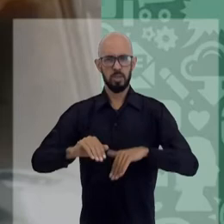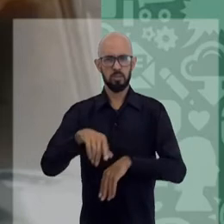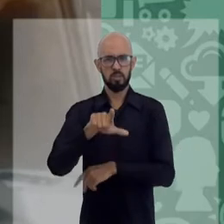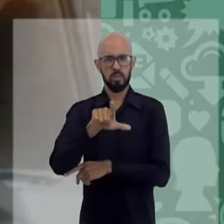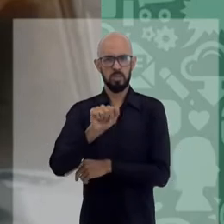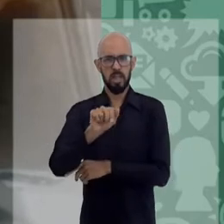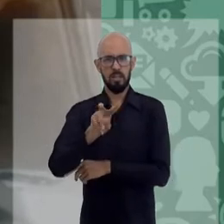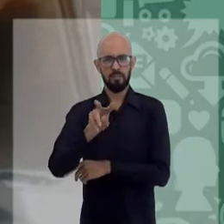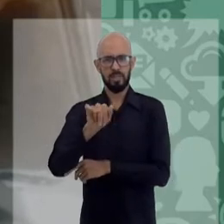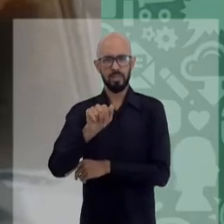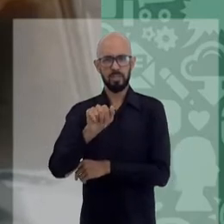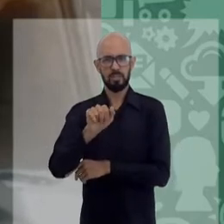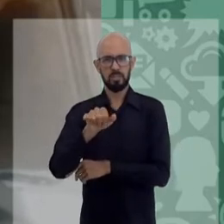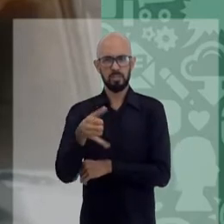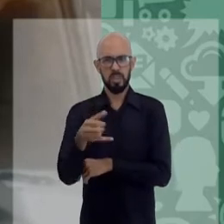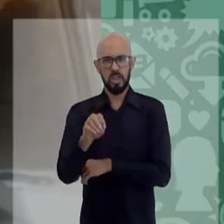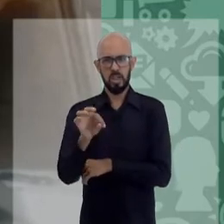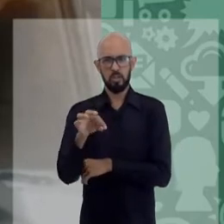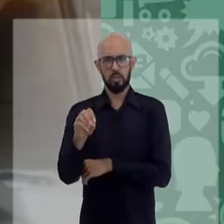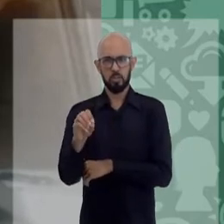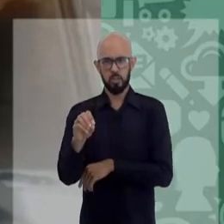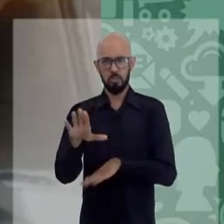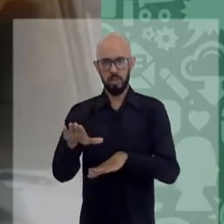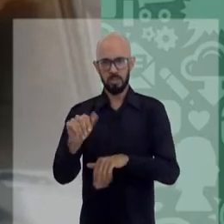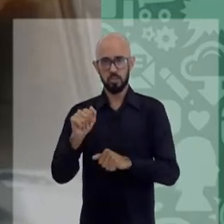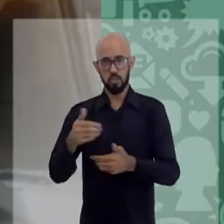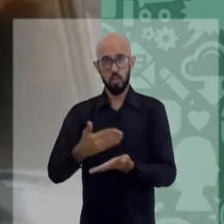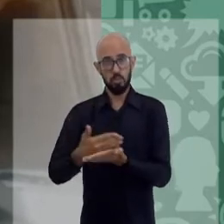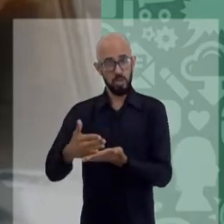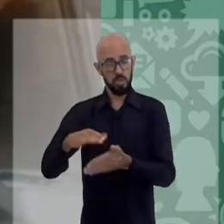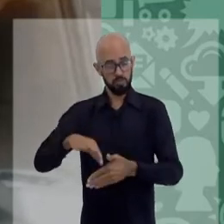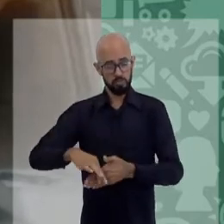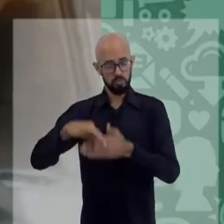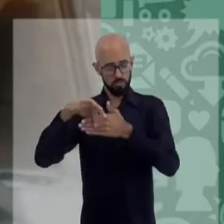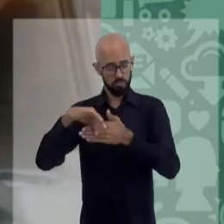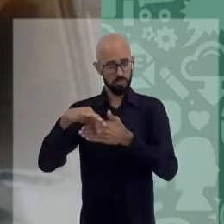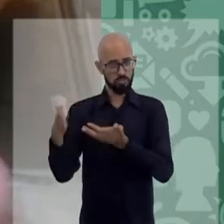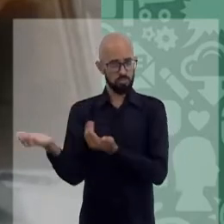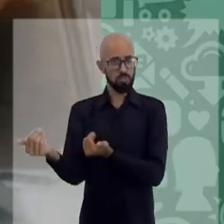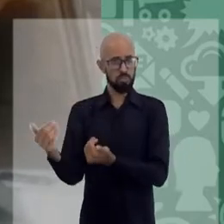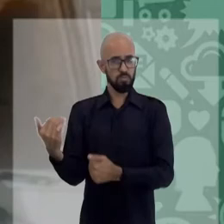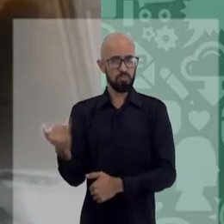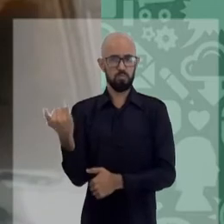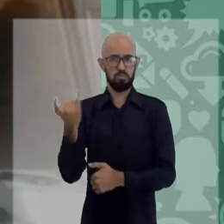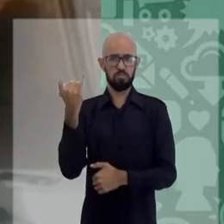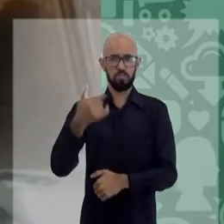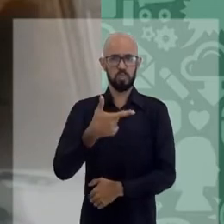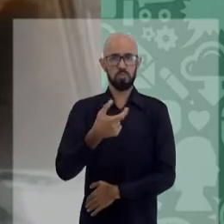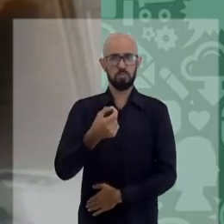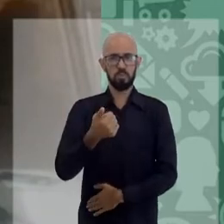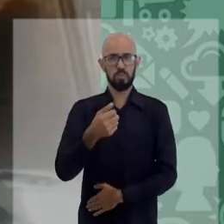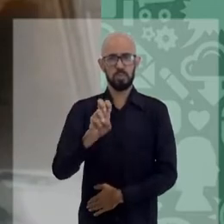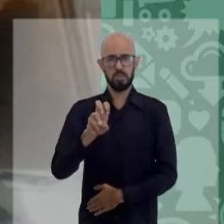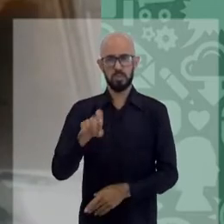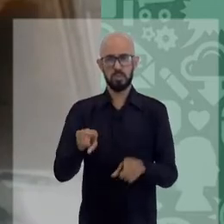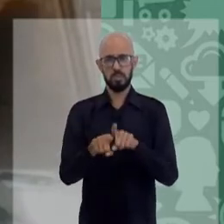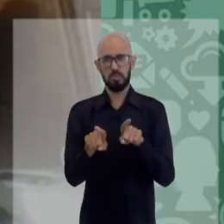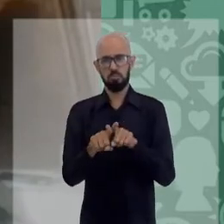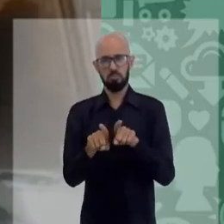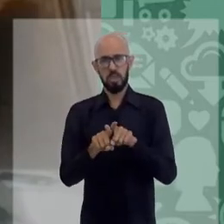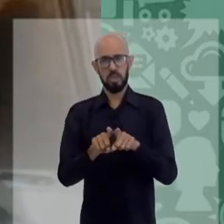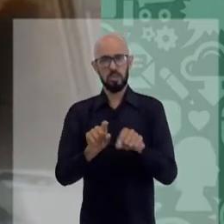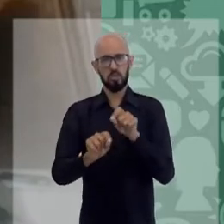lavajatista, mas no início era o protagonismo jovem era muito importante. Em 2013, depois tivemos em 2015,